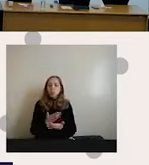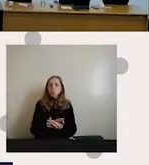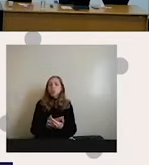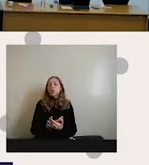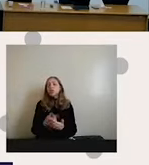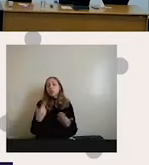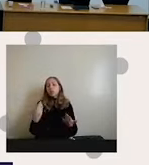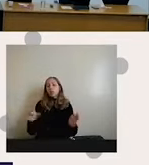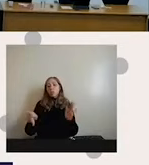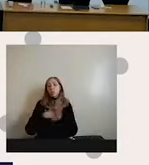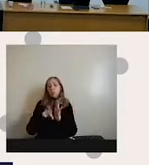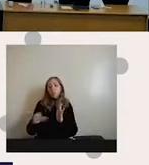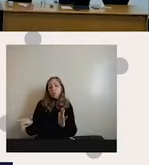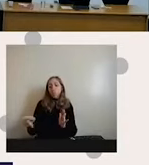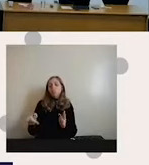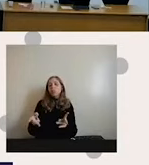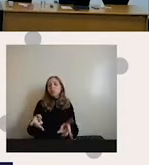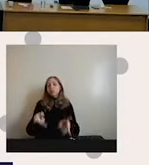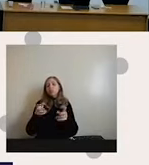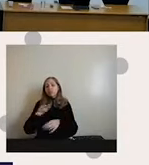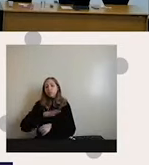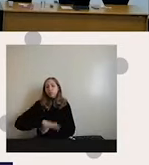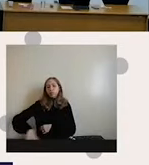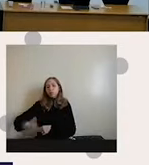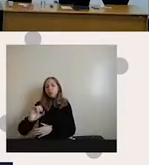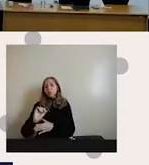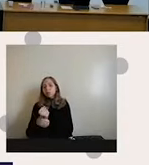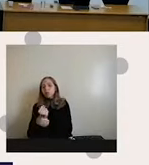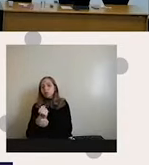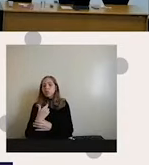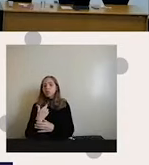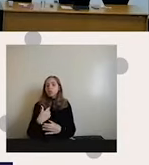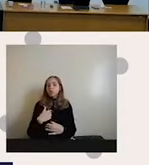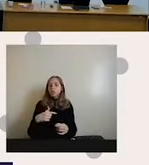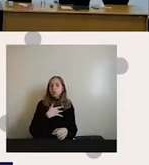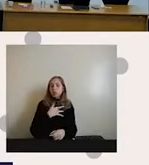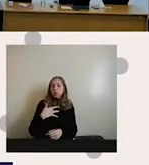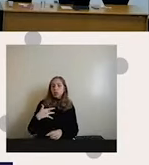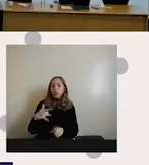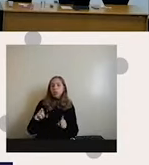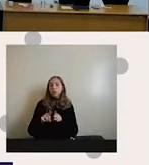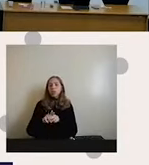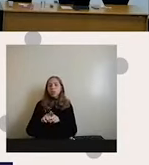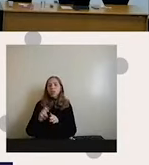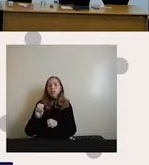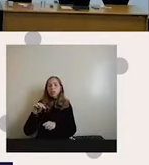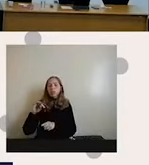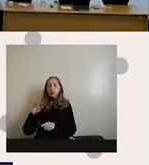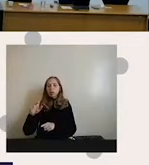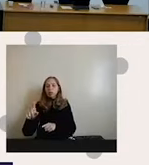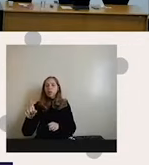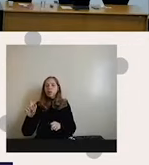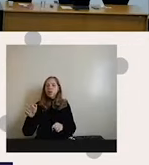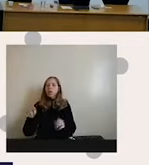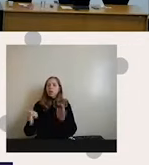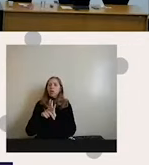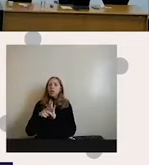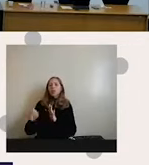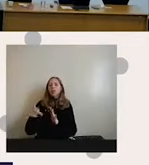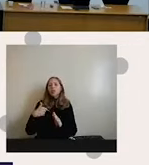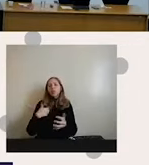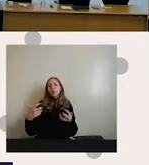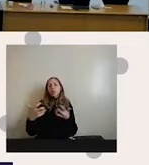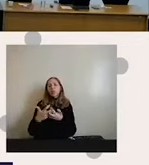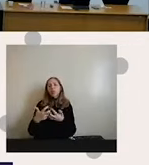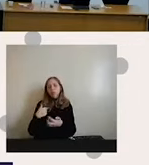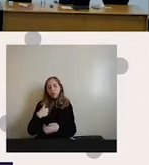Observatório de Saúde e Segurança, né, o Smart Lab do Ministério Público do Trabalho, é um companheiro que eu tenho. A lista de doenças